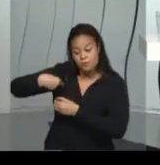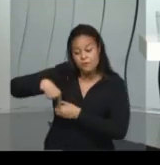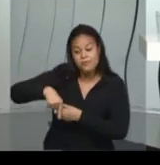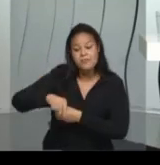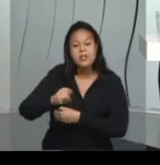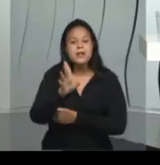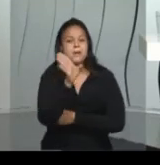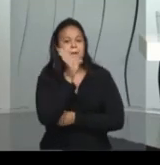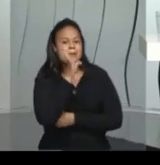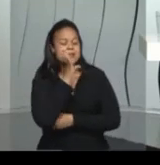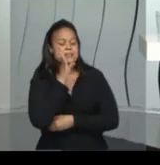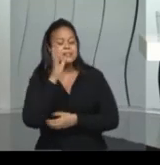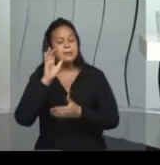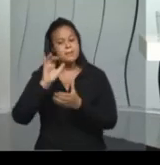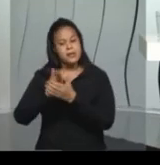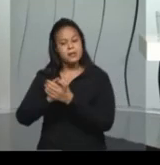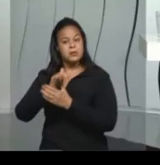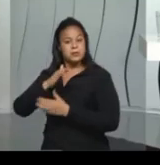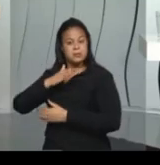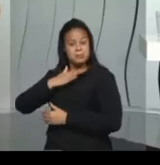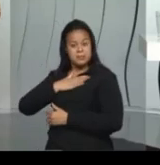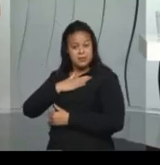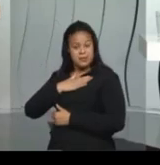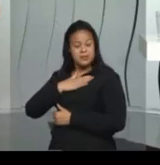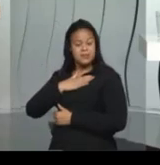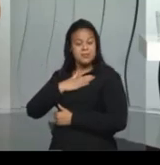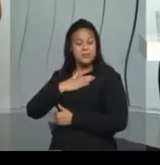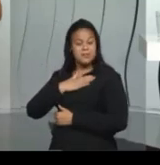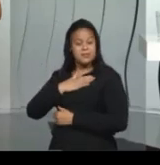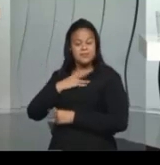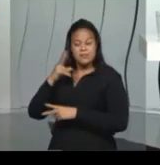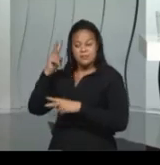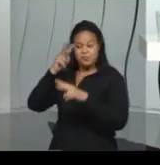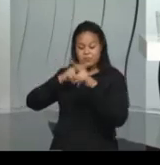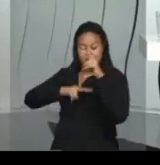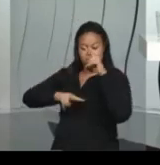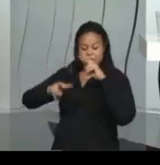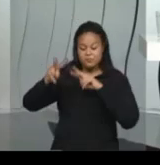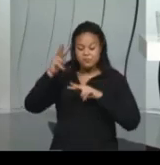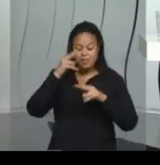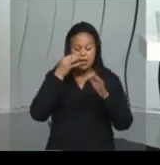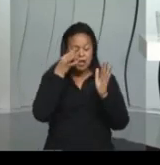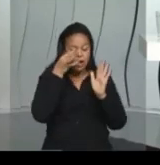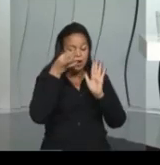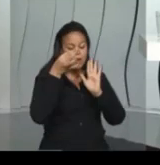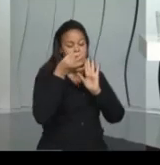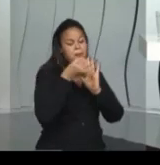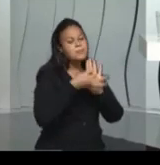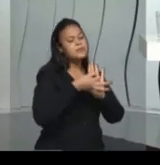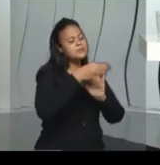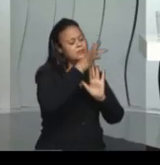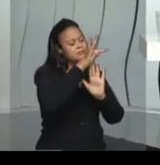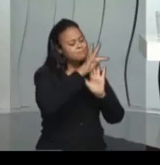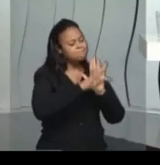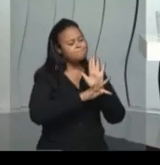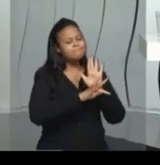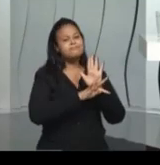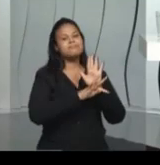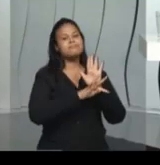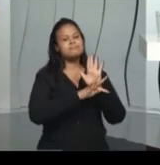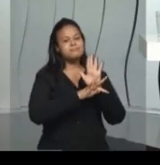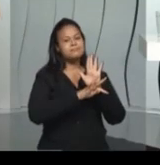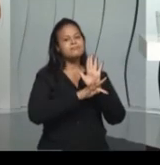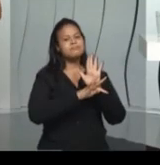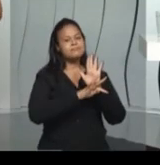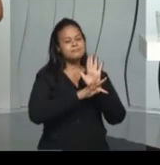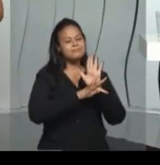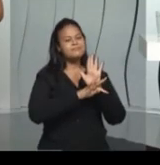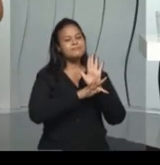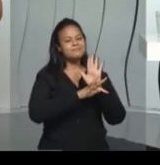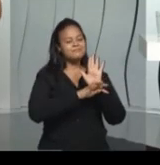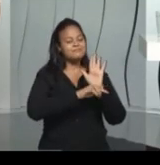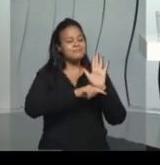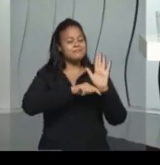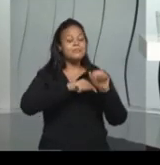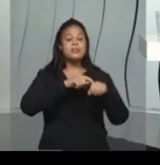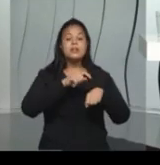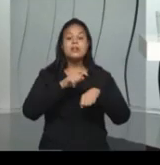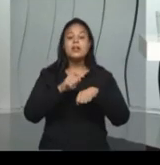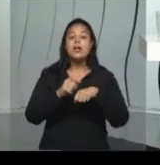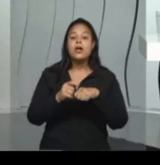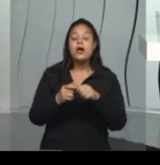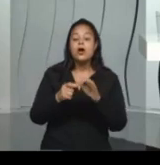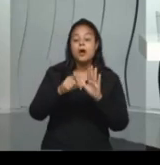meu marido. Olha, então nós vamos observar, né, esses dois tempos no relato